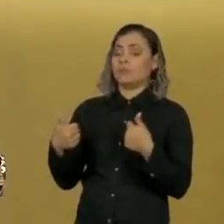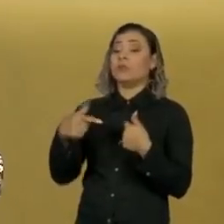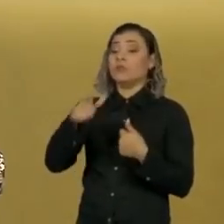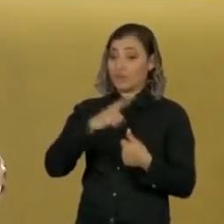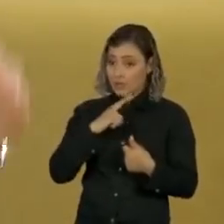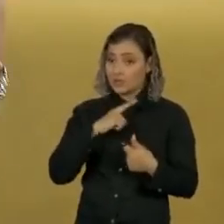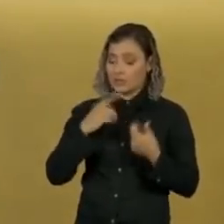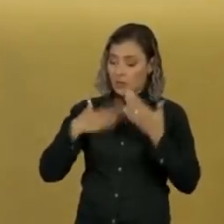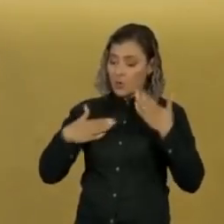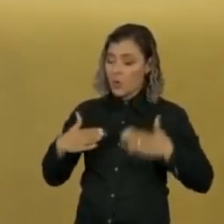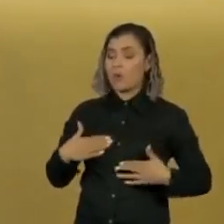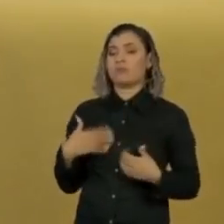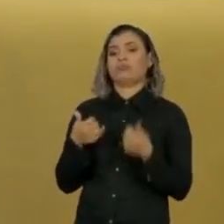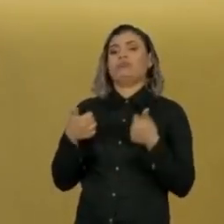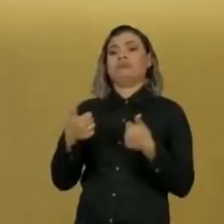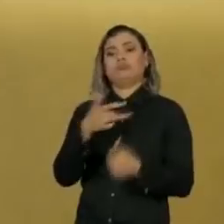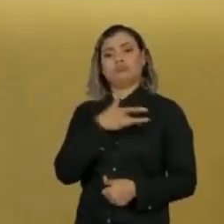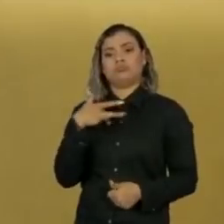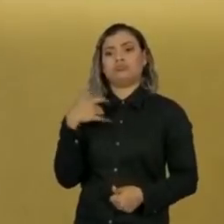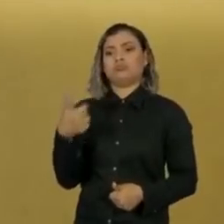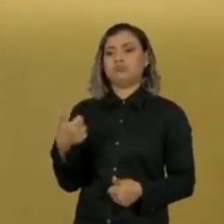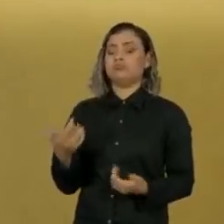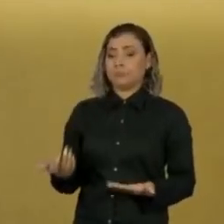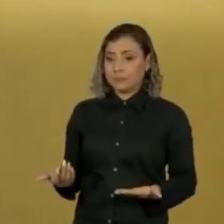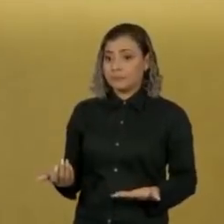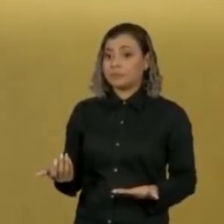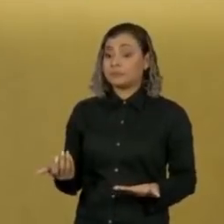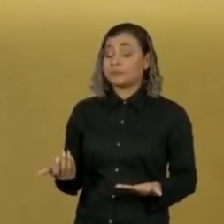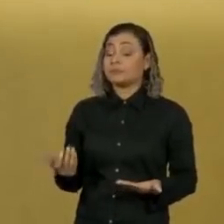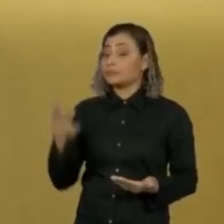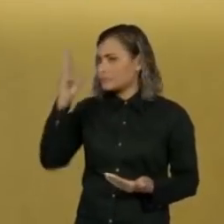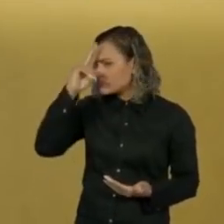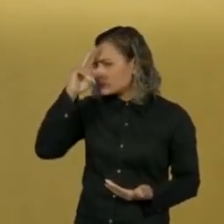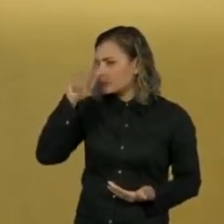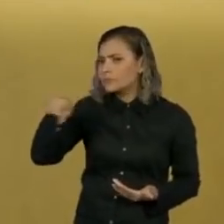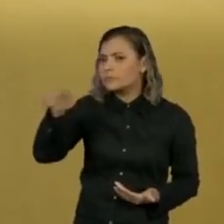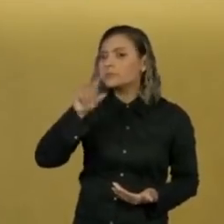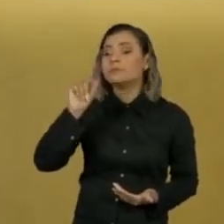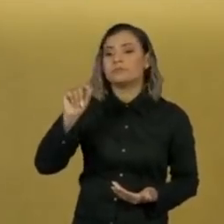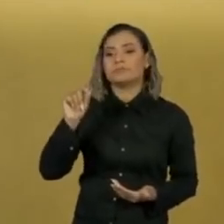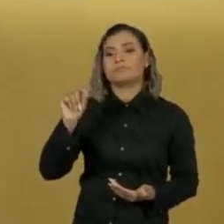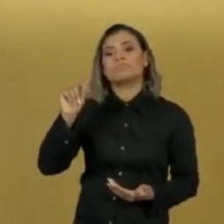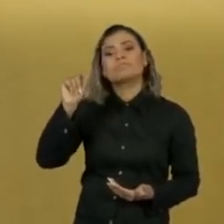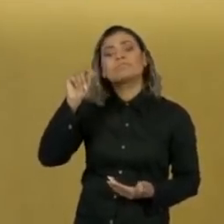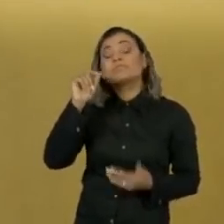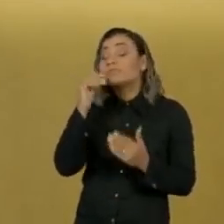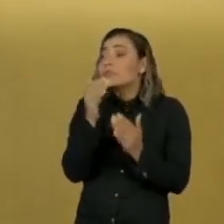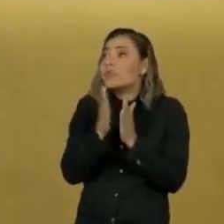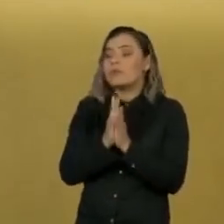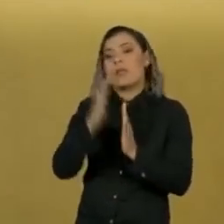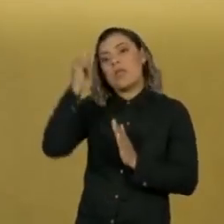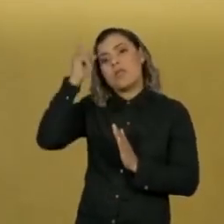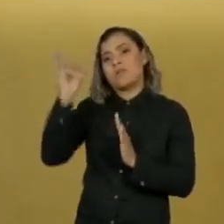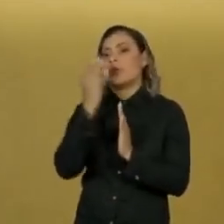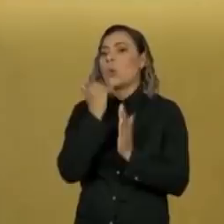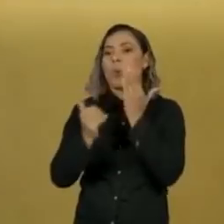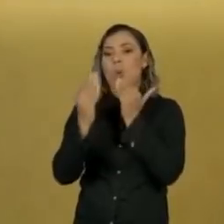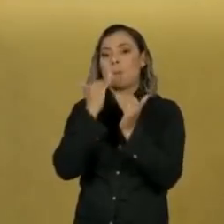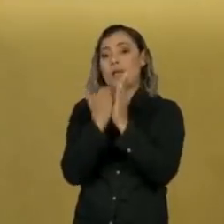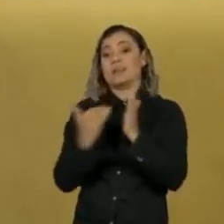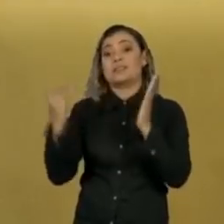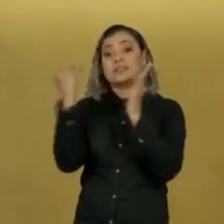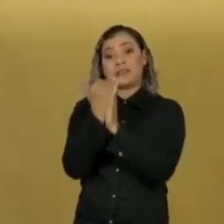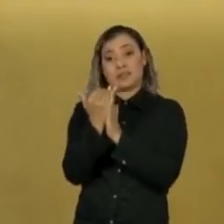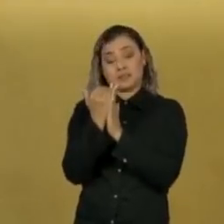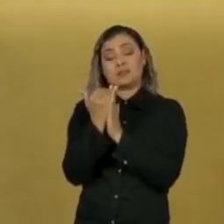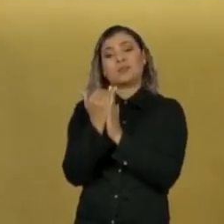um organismo mais saudável. O organismo mais saudável dorme melhor. Né? Lembrar de não comer em excesso à noite, principalmente alimentos de